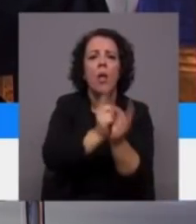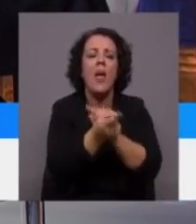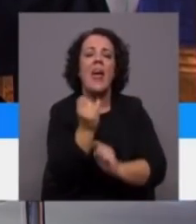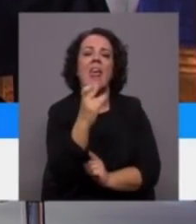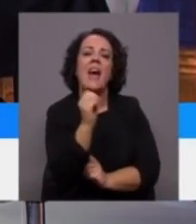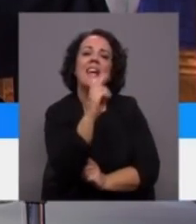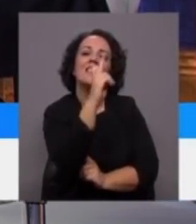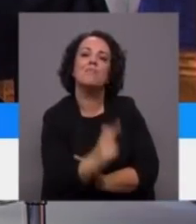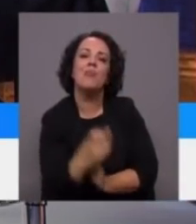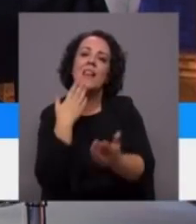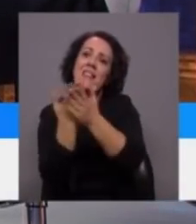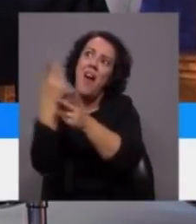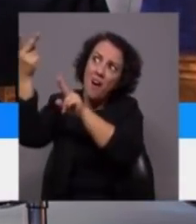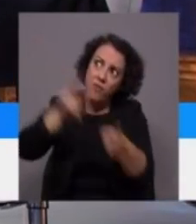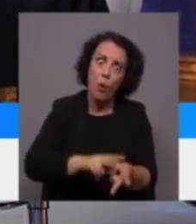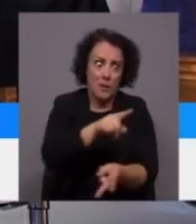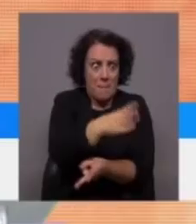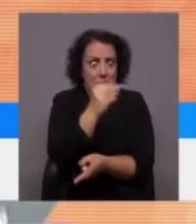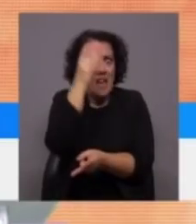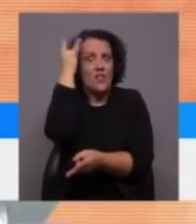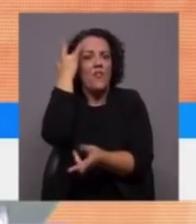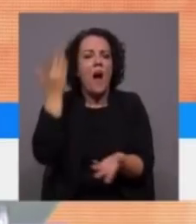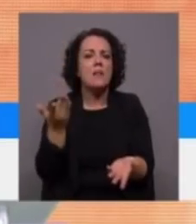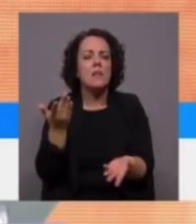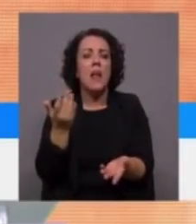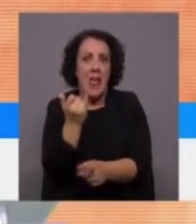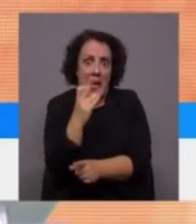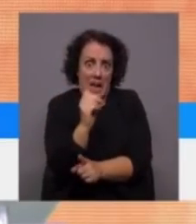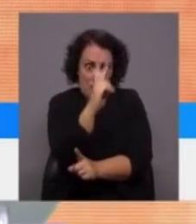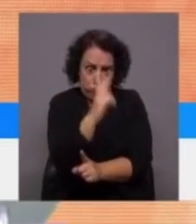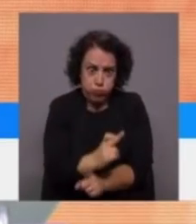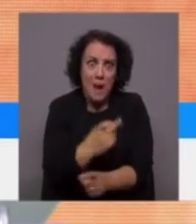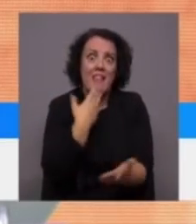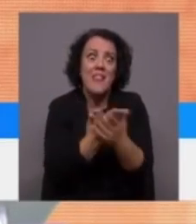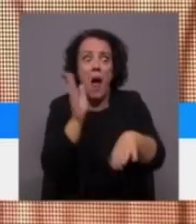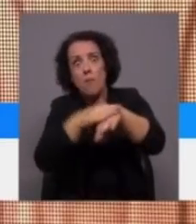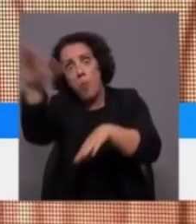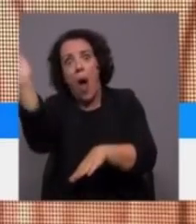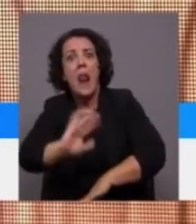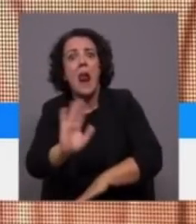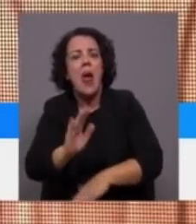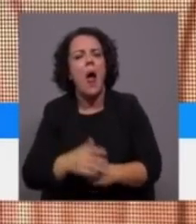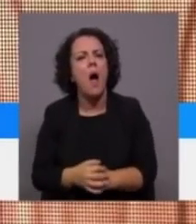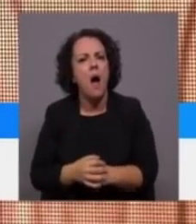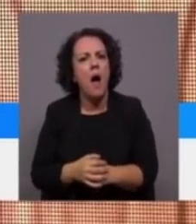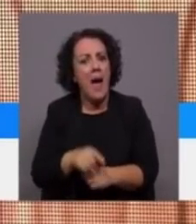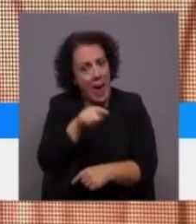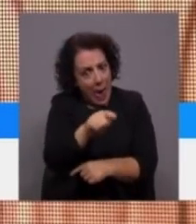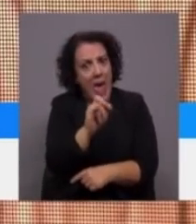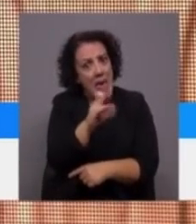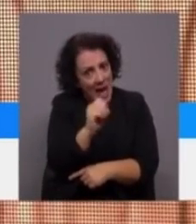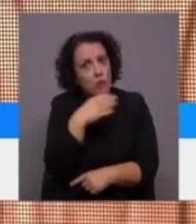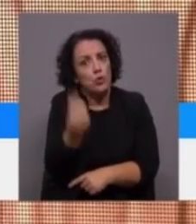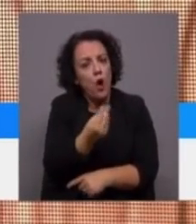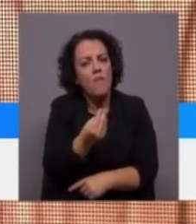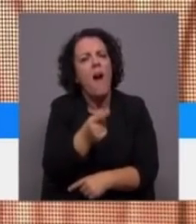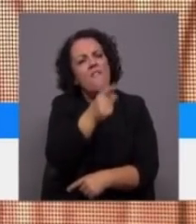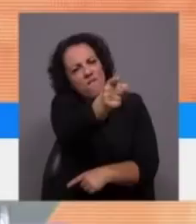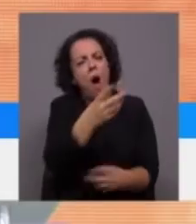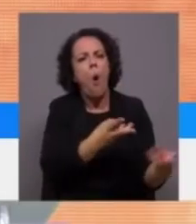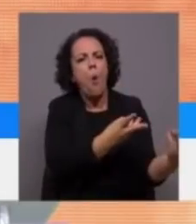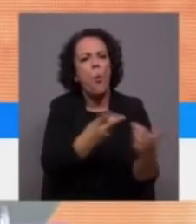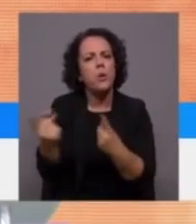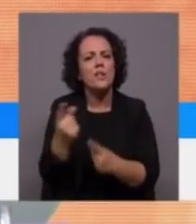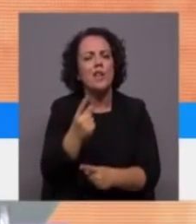taxa de IRS pelo poder voltar era mais simples reduzir a taxa de IRS para impedir que eles fossem isso ele vai fazer como é que achou Mas faça as